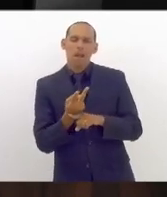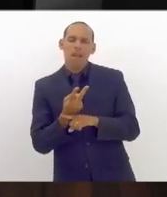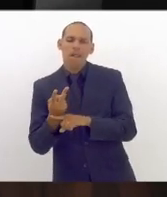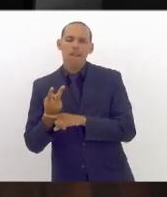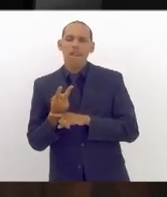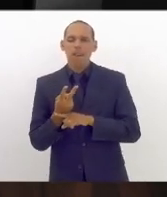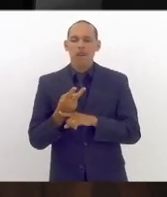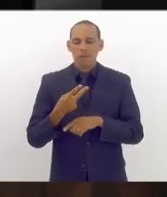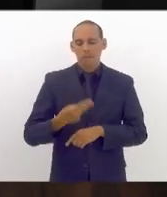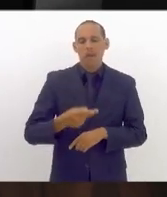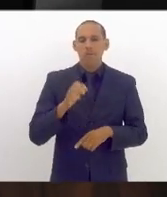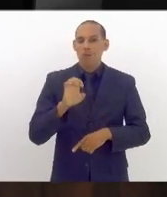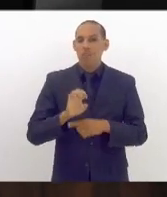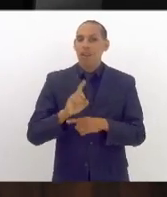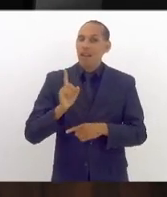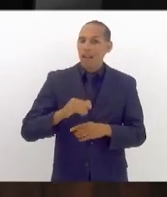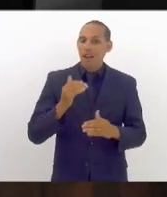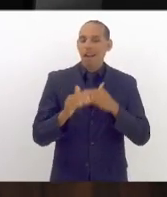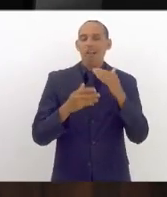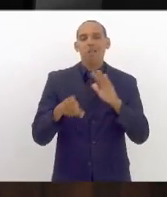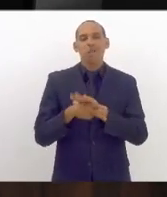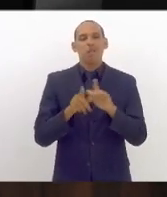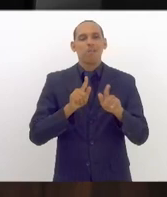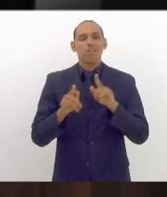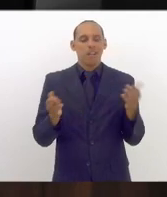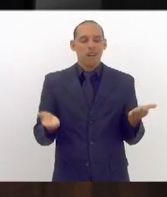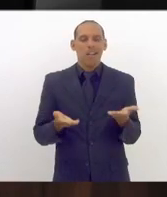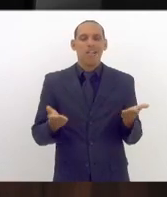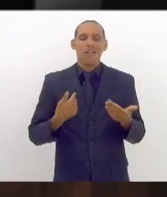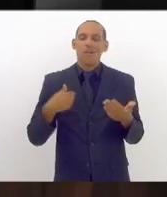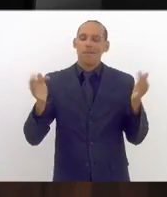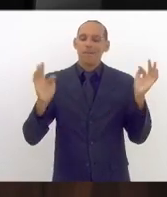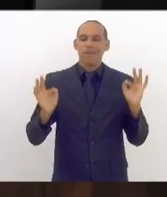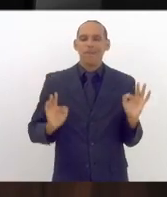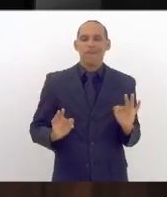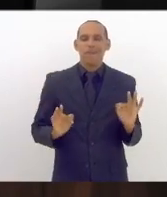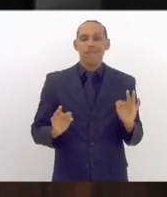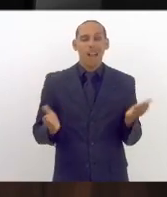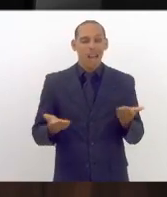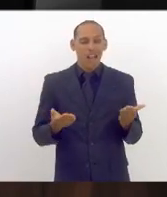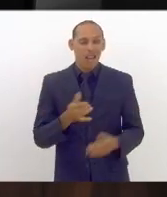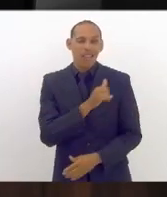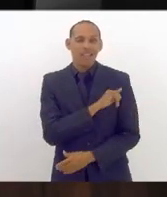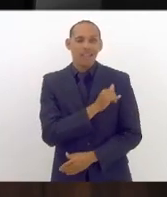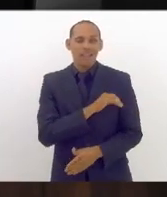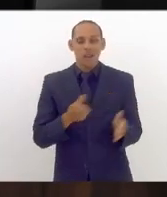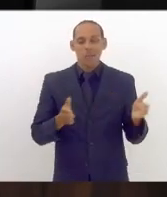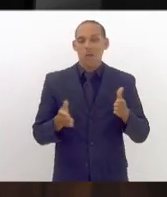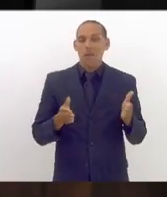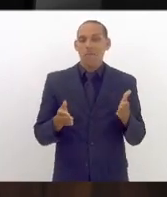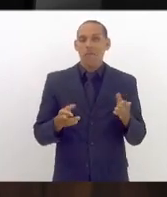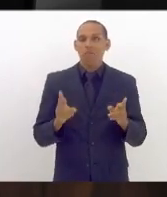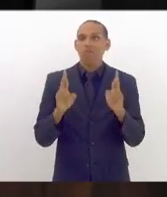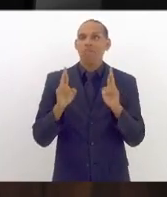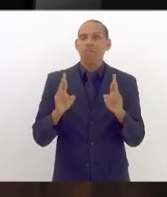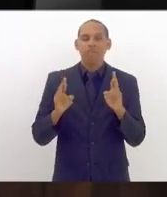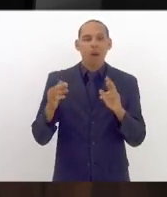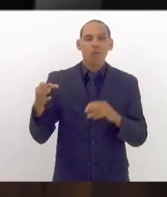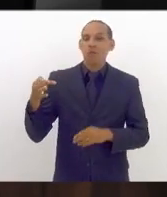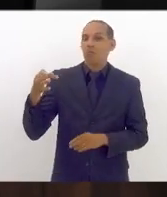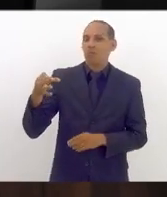um avanço dessa gestão que me deixa muito feliz Estado do Rio de Janeiro vive um momento de boas expectativas